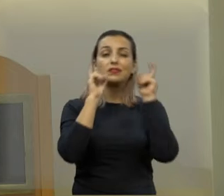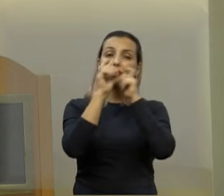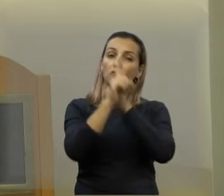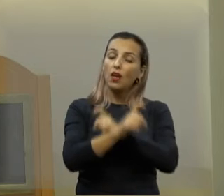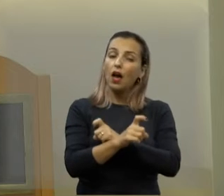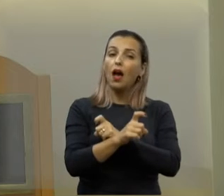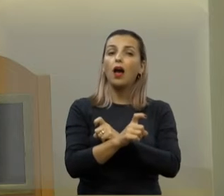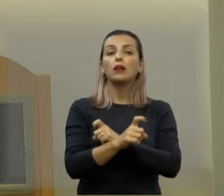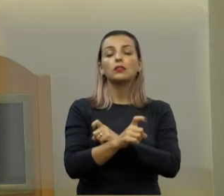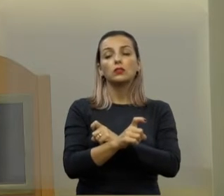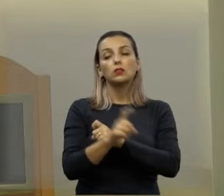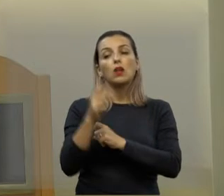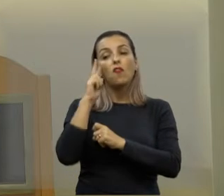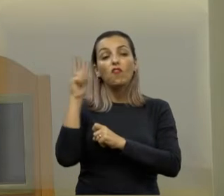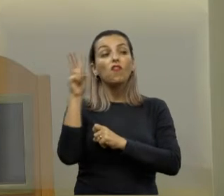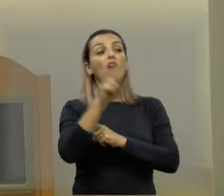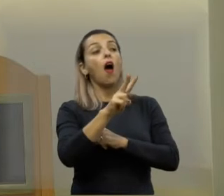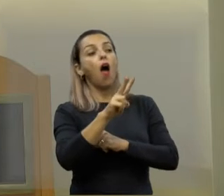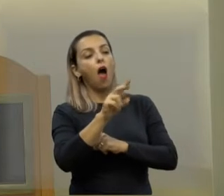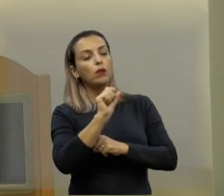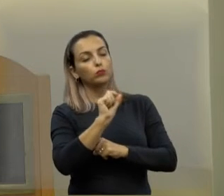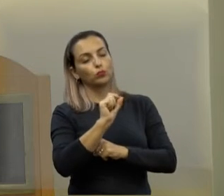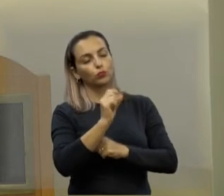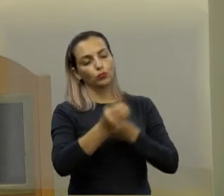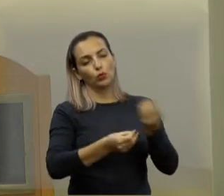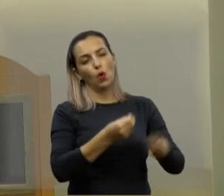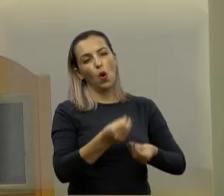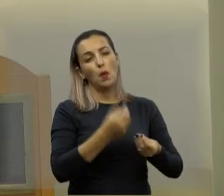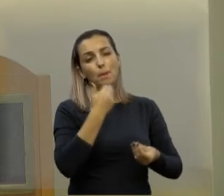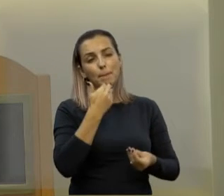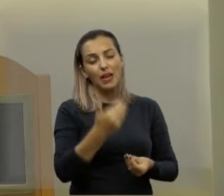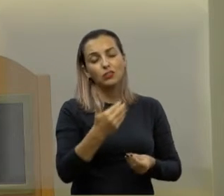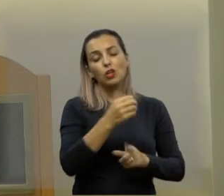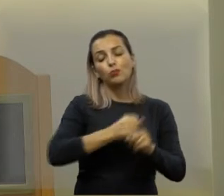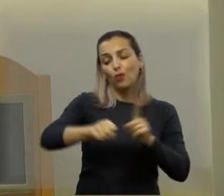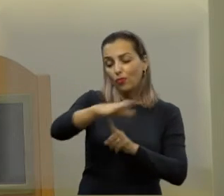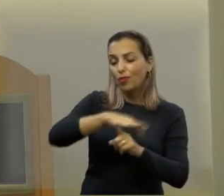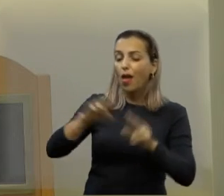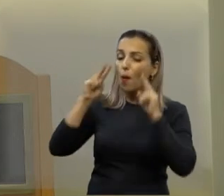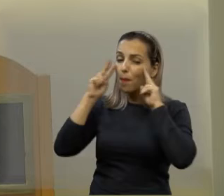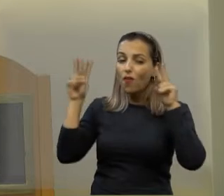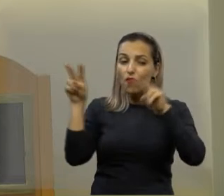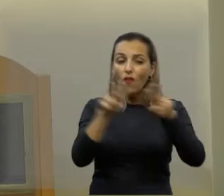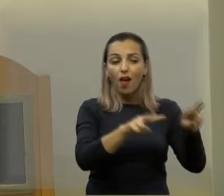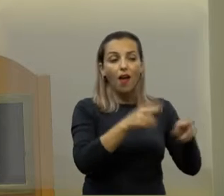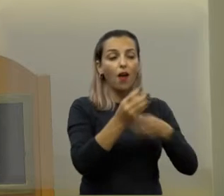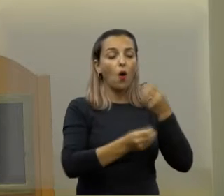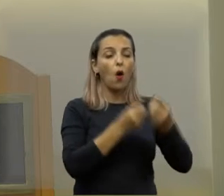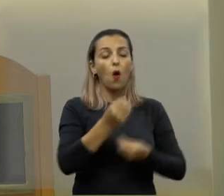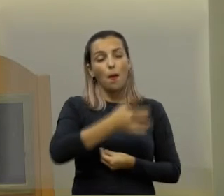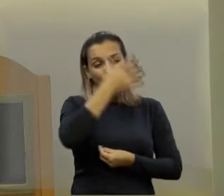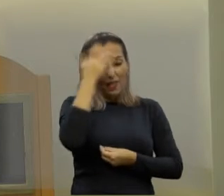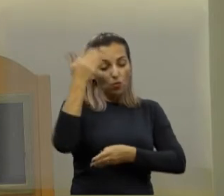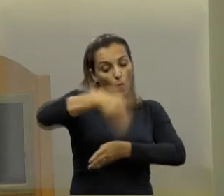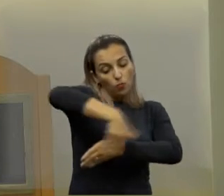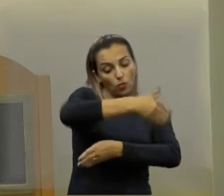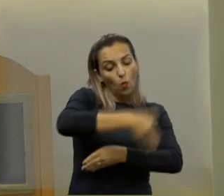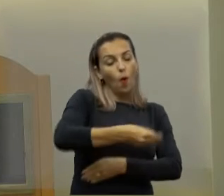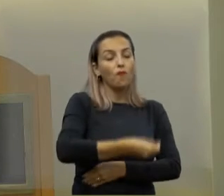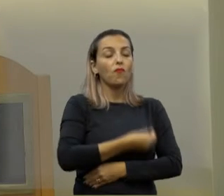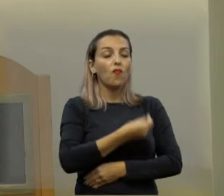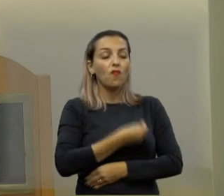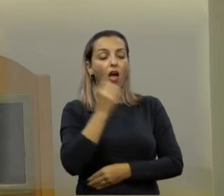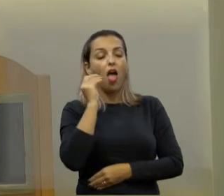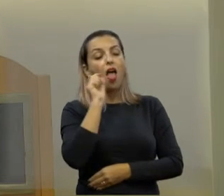Quem tá lá perto ver a gente já pediu social para dar uma olhada né o pessoal vulnerável que